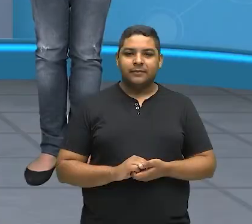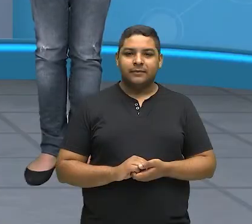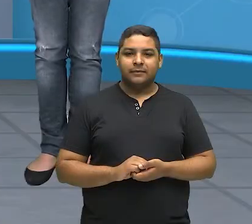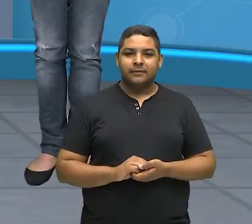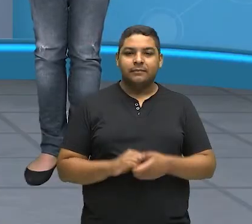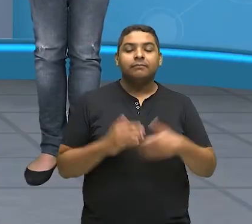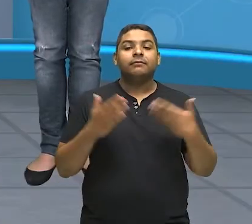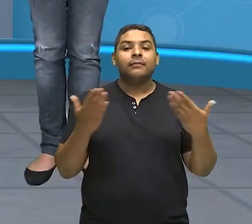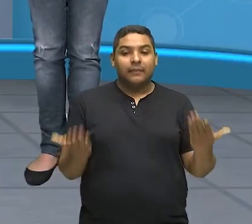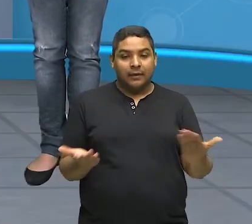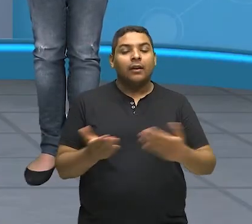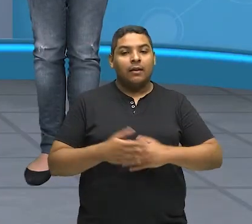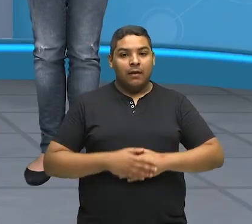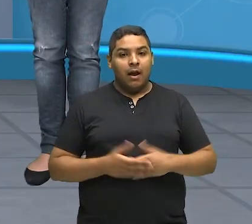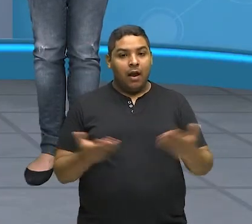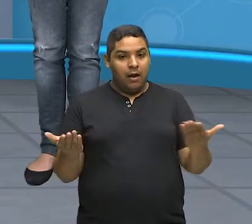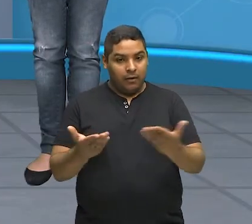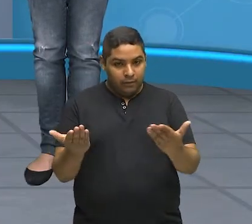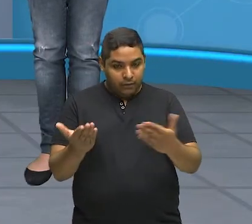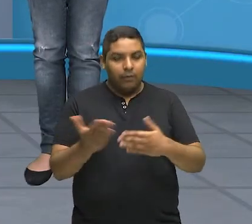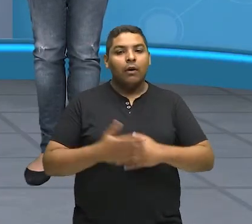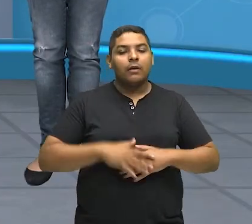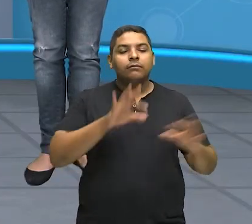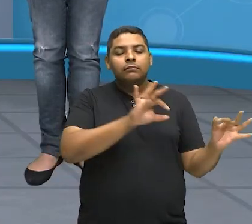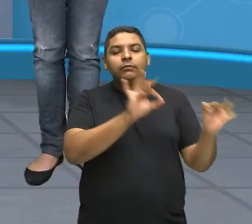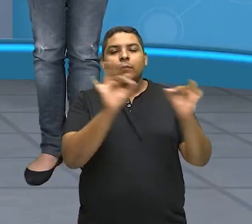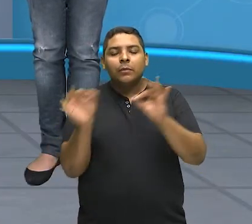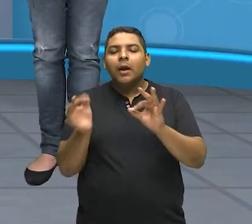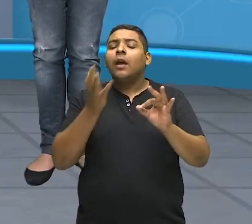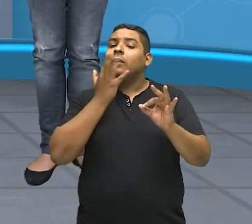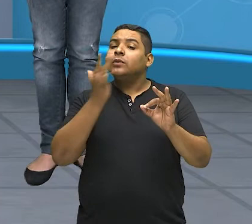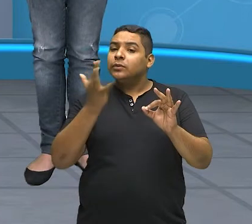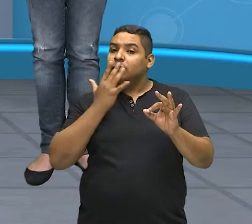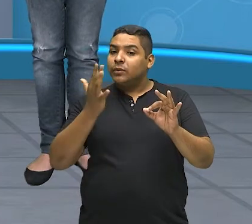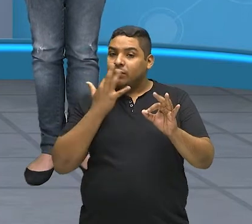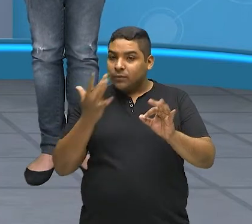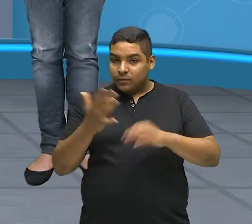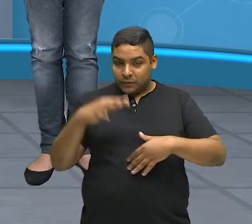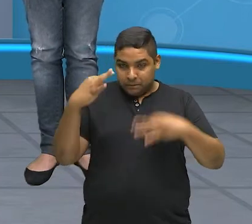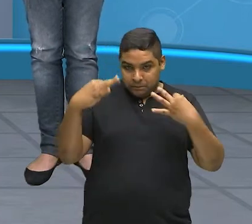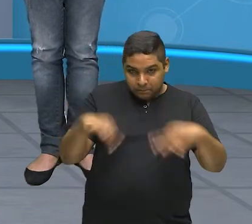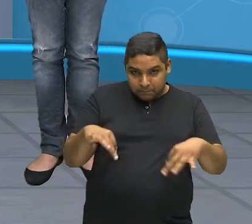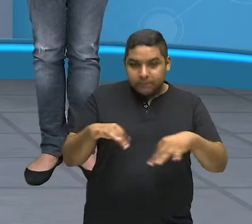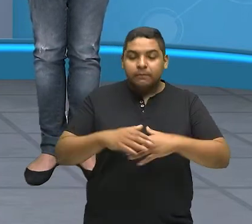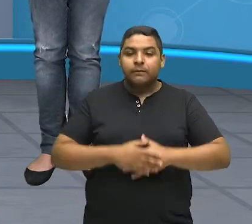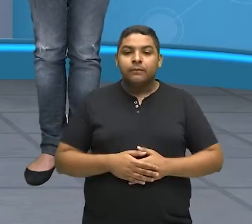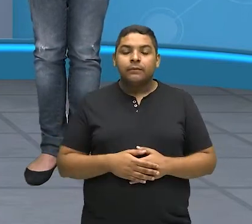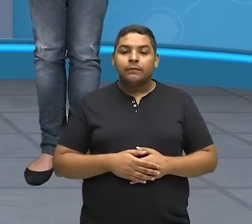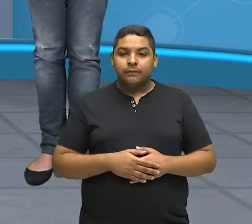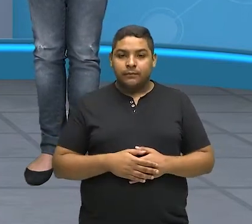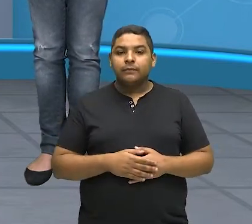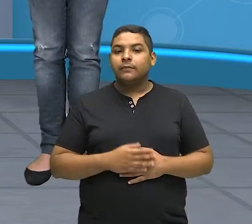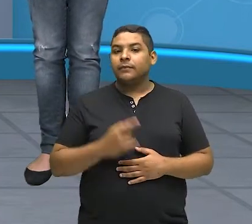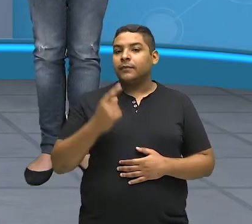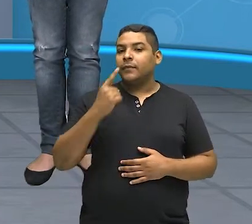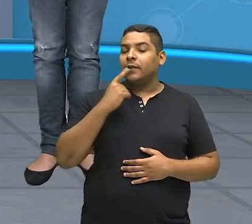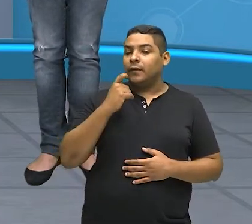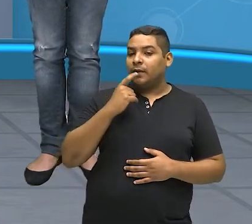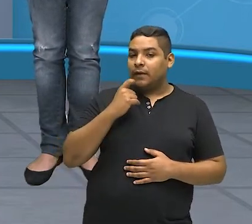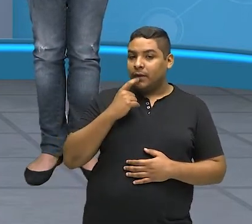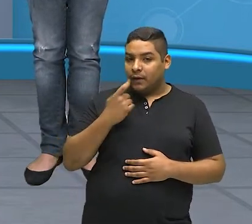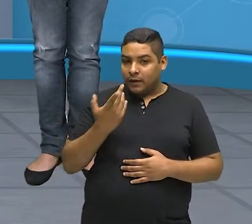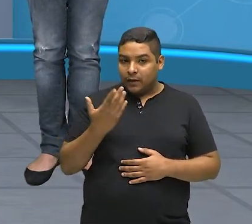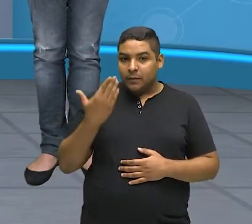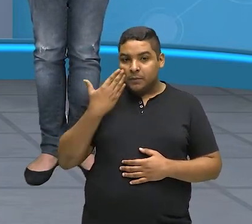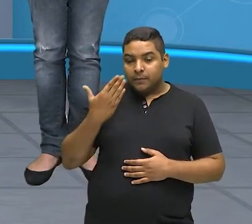Bem, então nós vamos aqui acompanhar as cores, certo? Vocês viram o red, nós vemos agora a color pink, que é